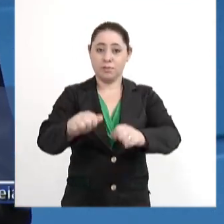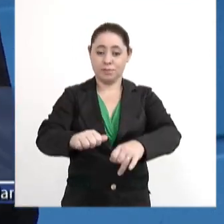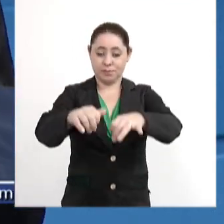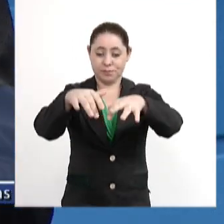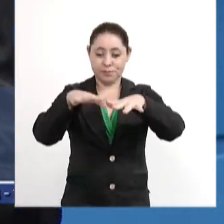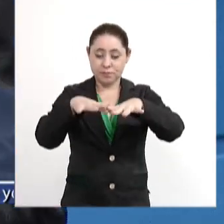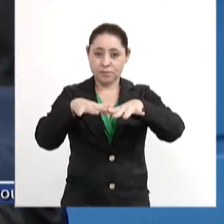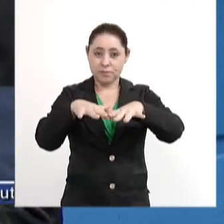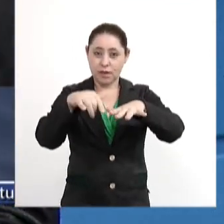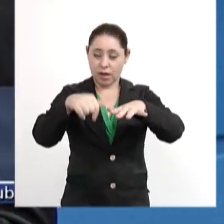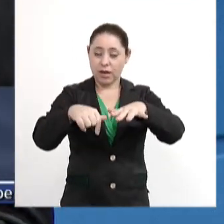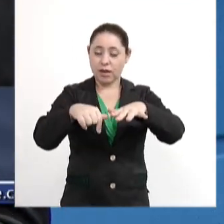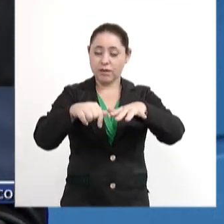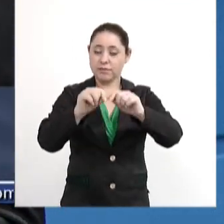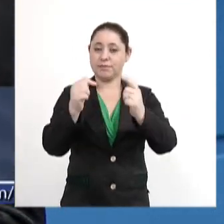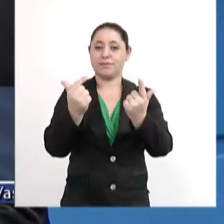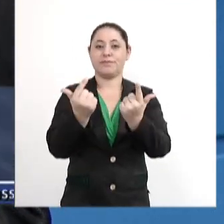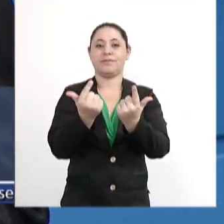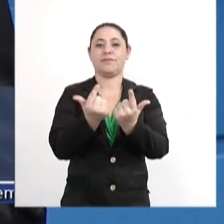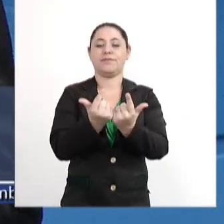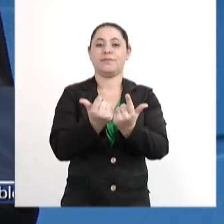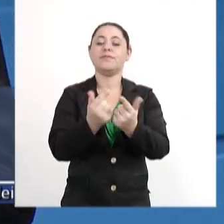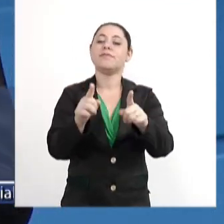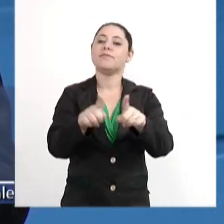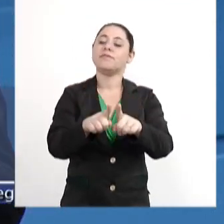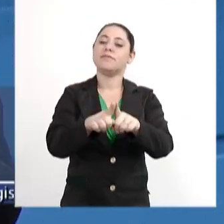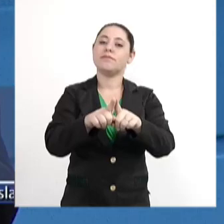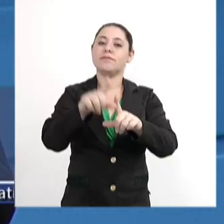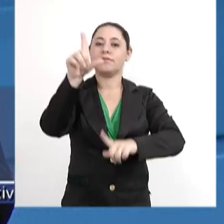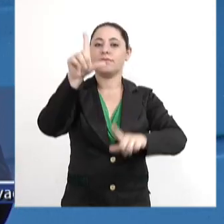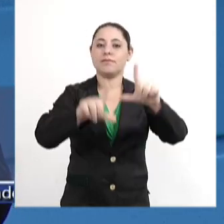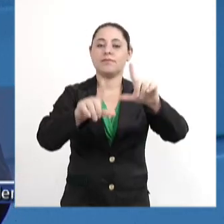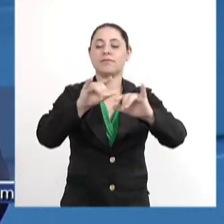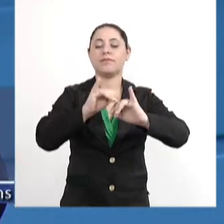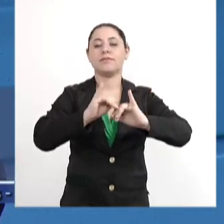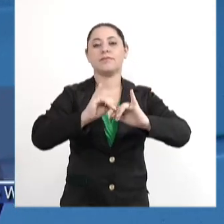dessa casa, através da TV Assembleia,